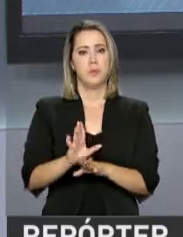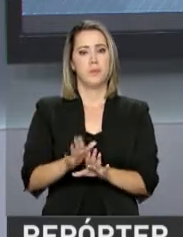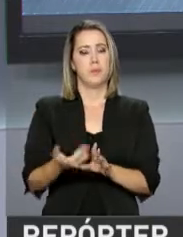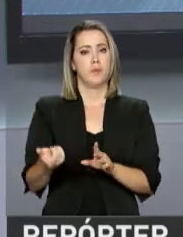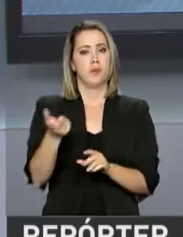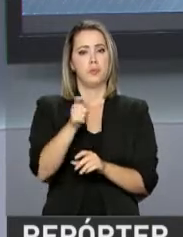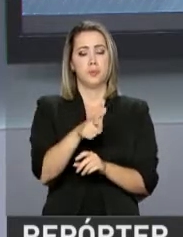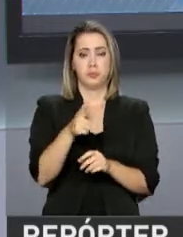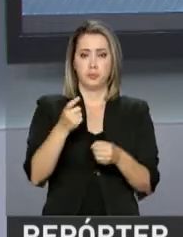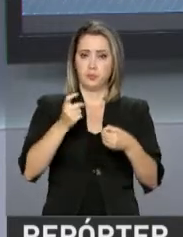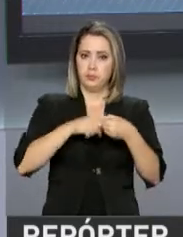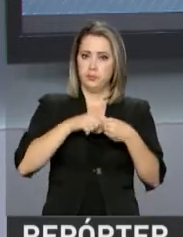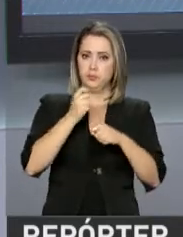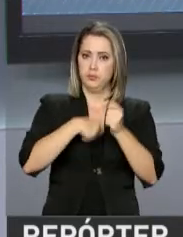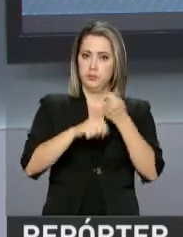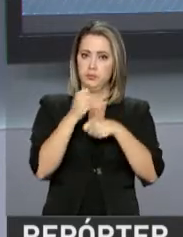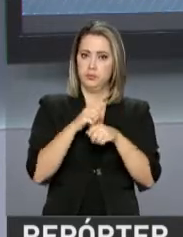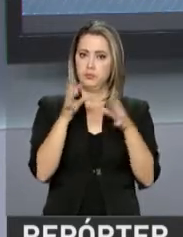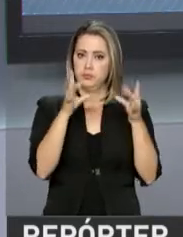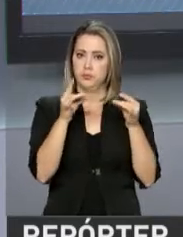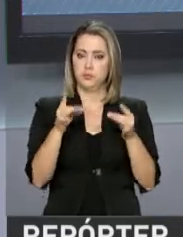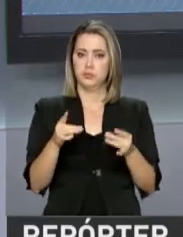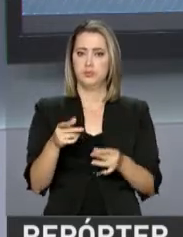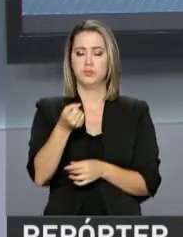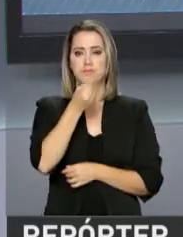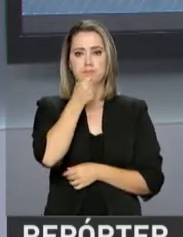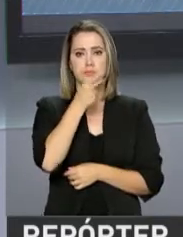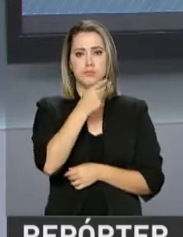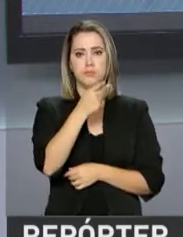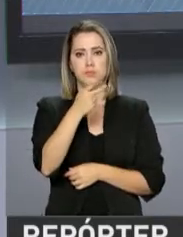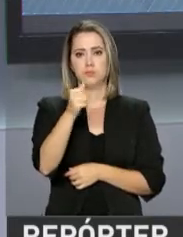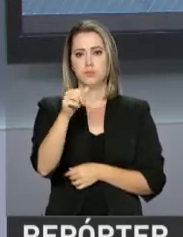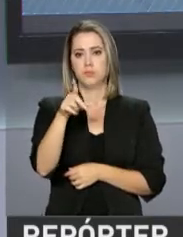para reaquecer a economia. Os detalhes a gente vê na